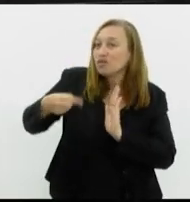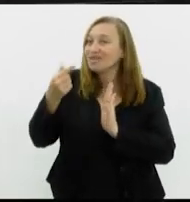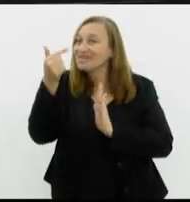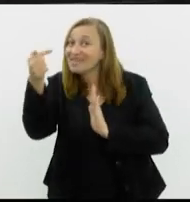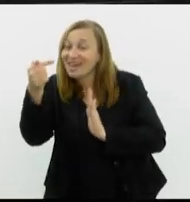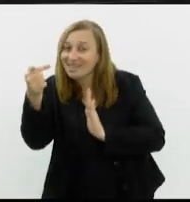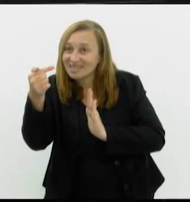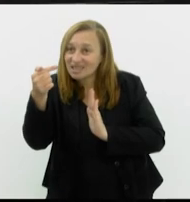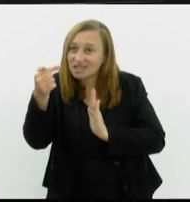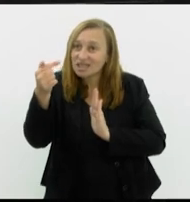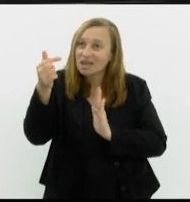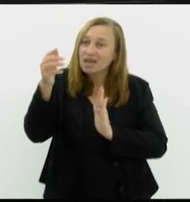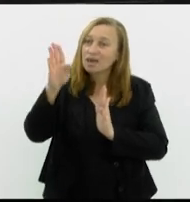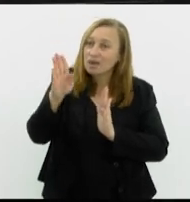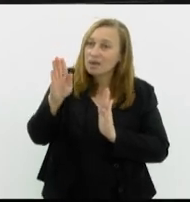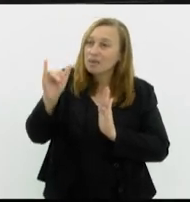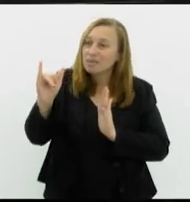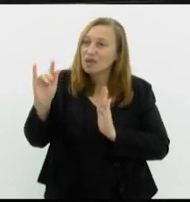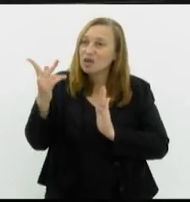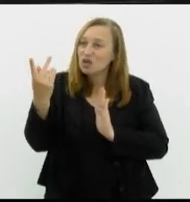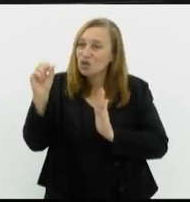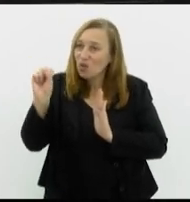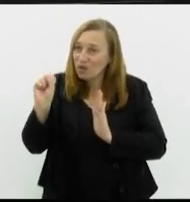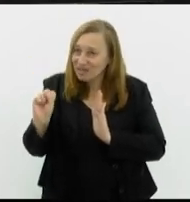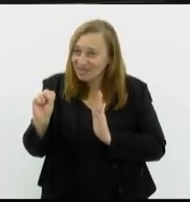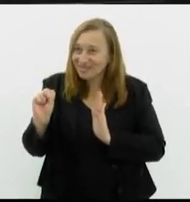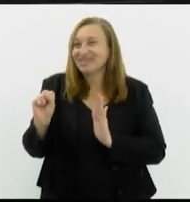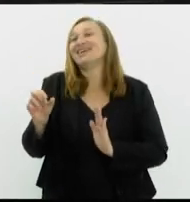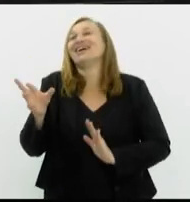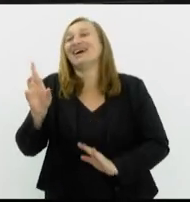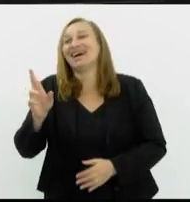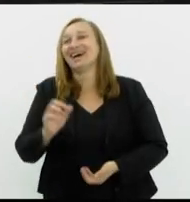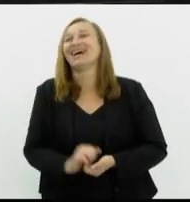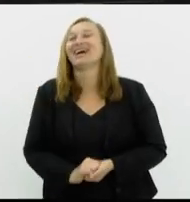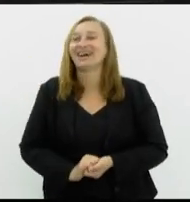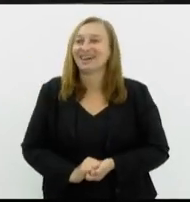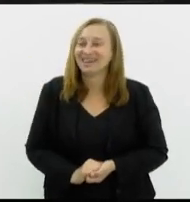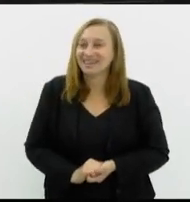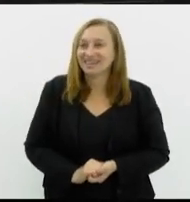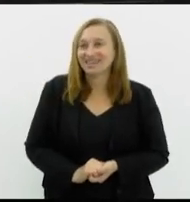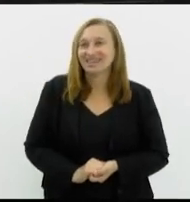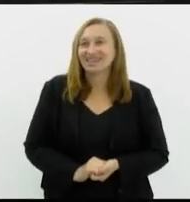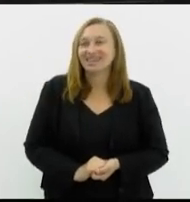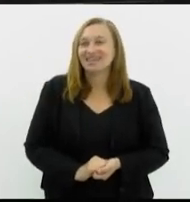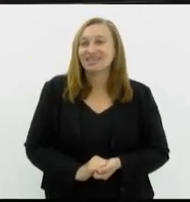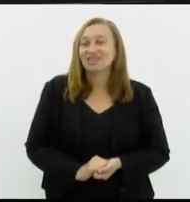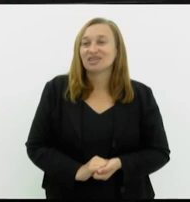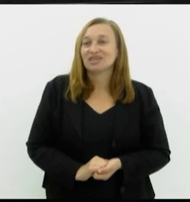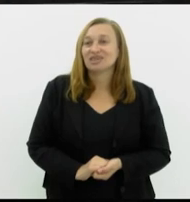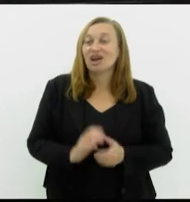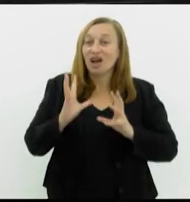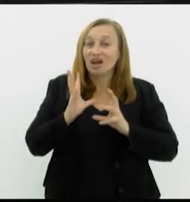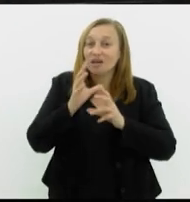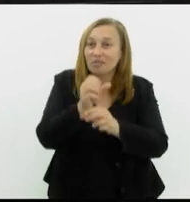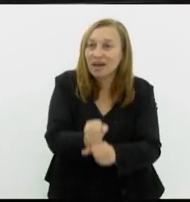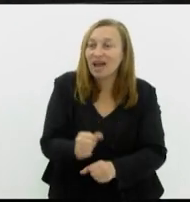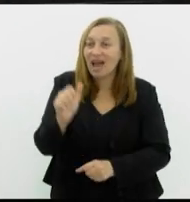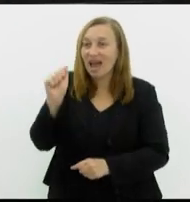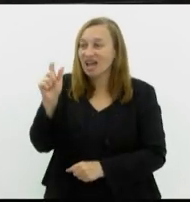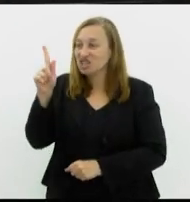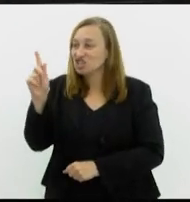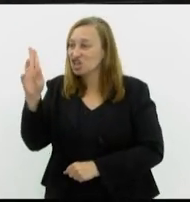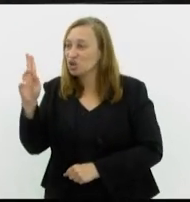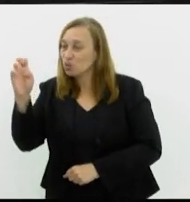bilhões de reais. Só na matemática da AGU que